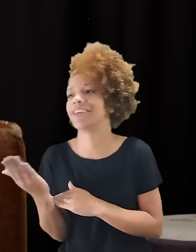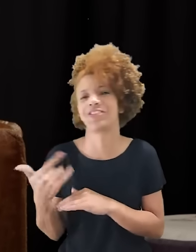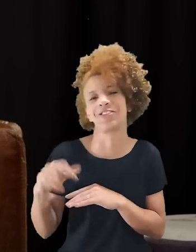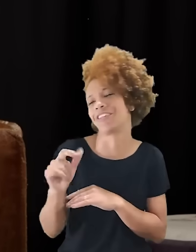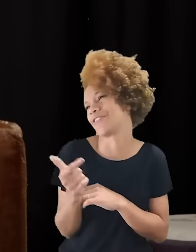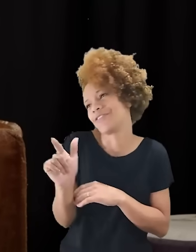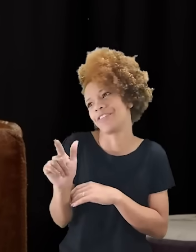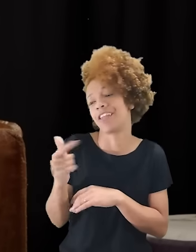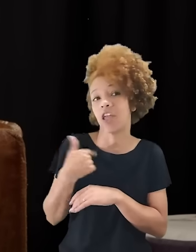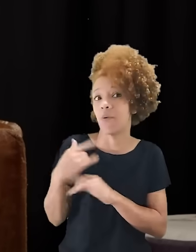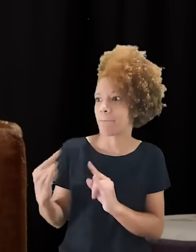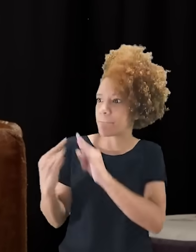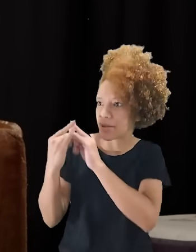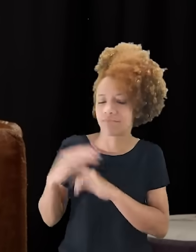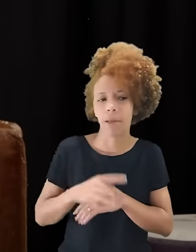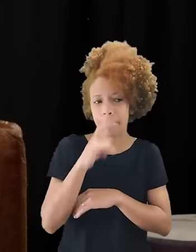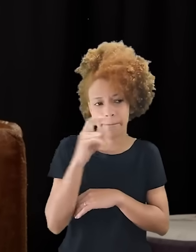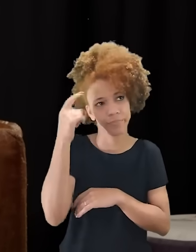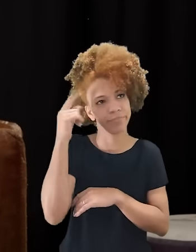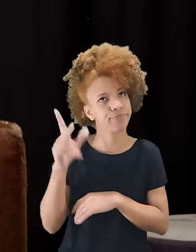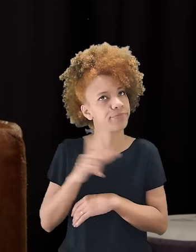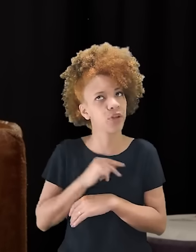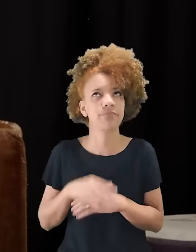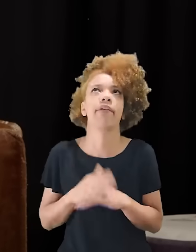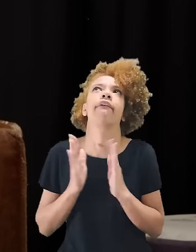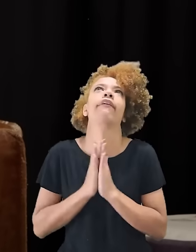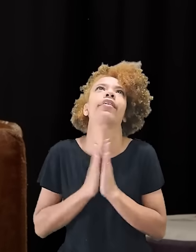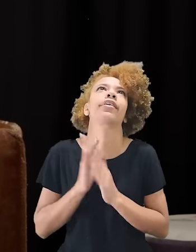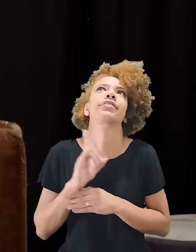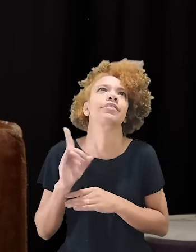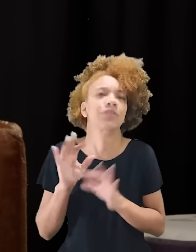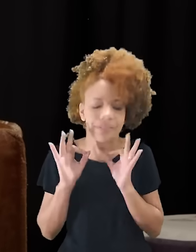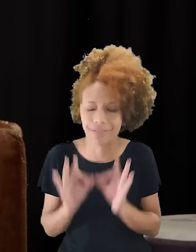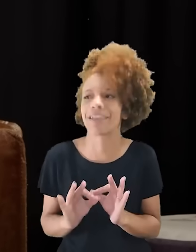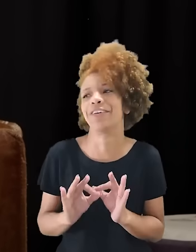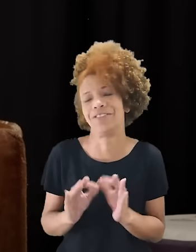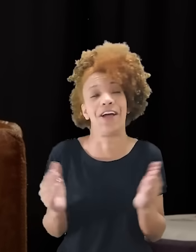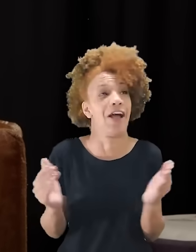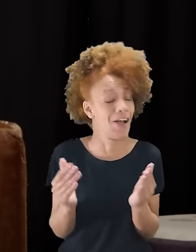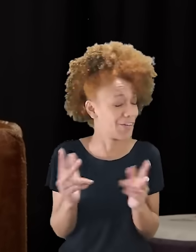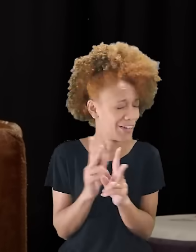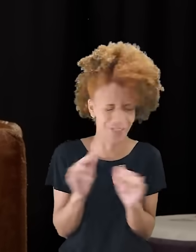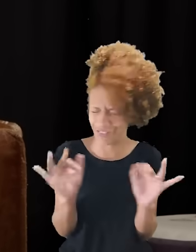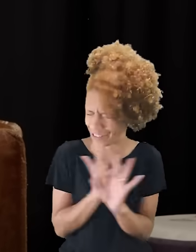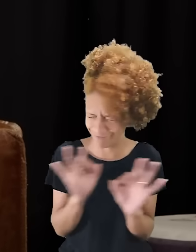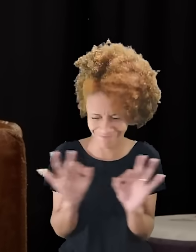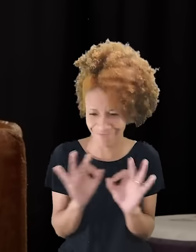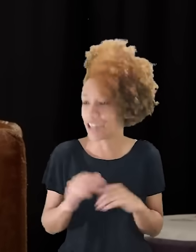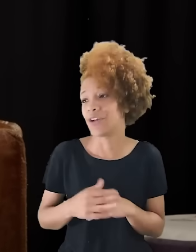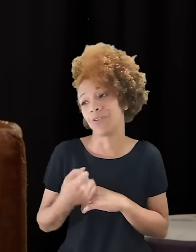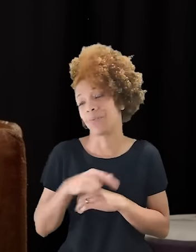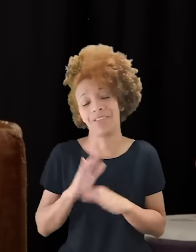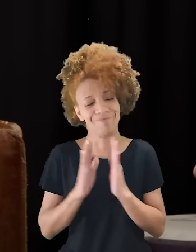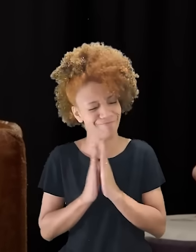negra da família então quando eu tava em Paris meu pai deve ter pensado Nossa Putz graças a Deus agora deu certo agora vingou a gente não